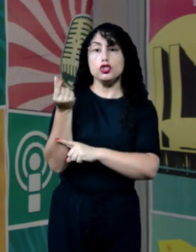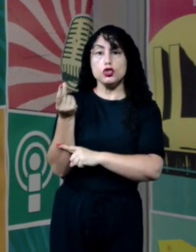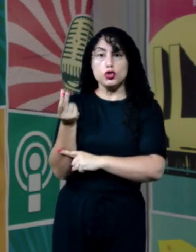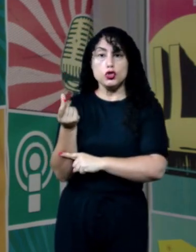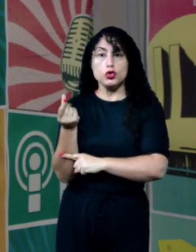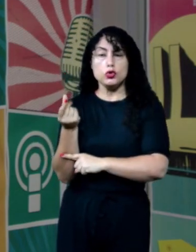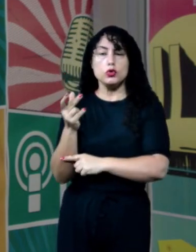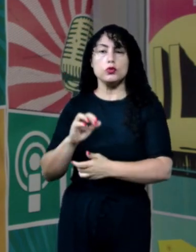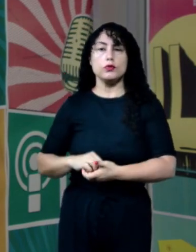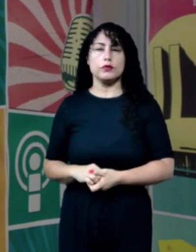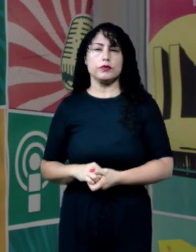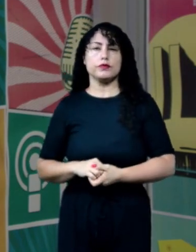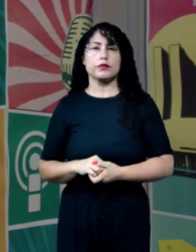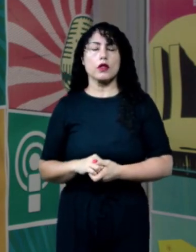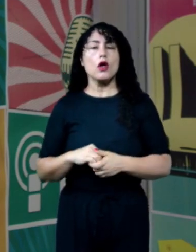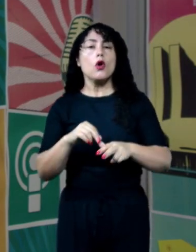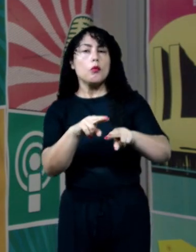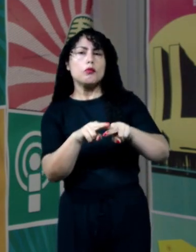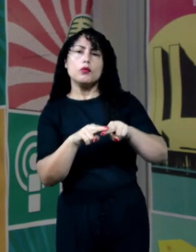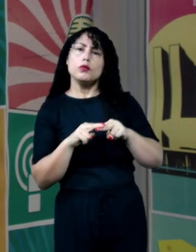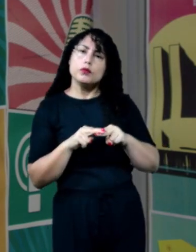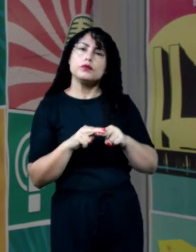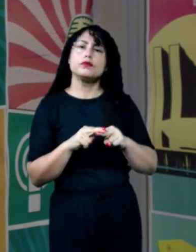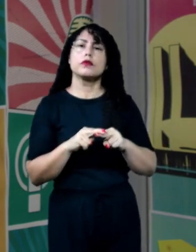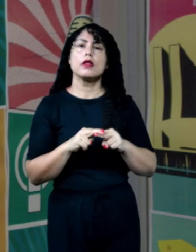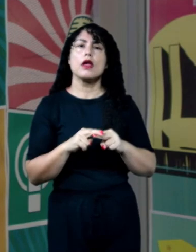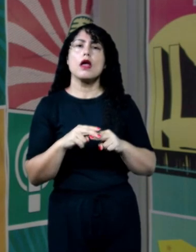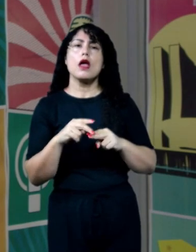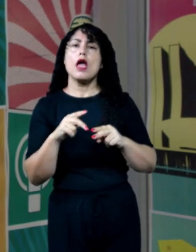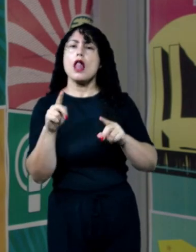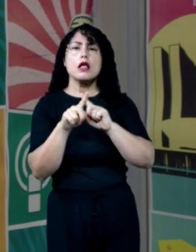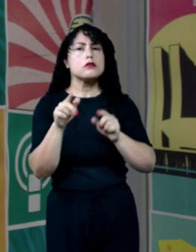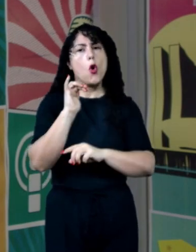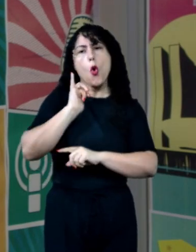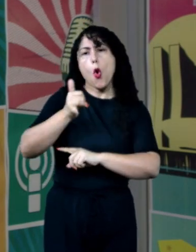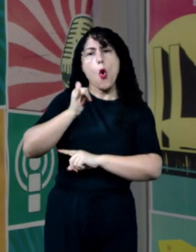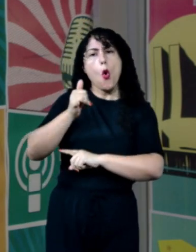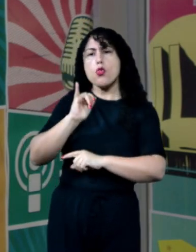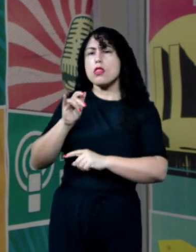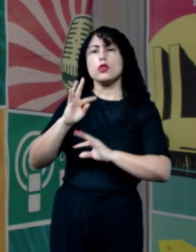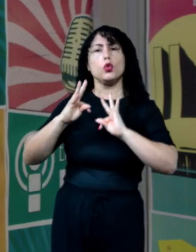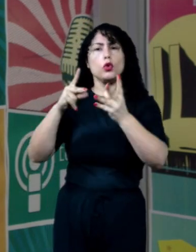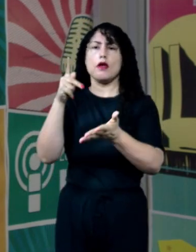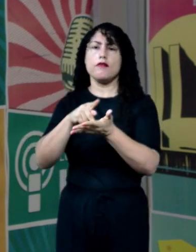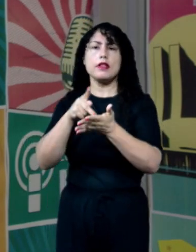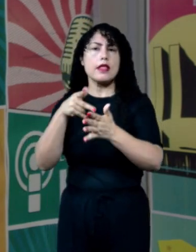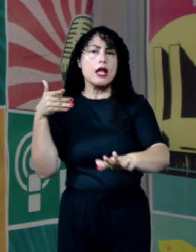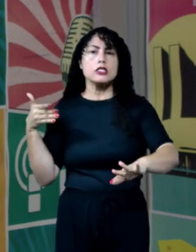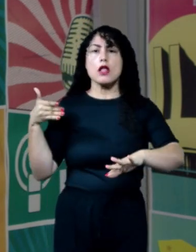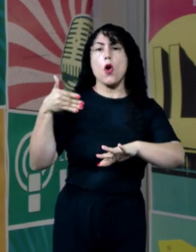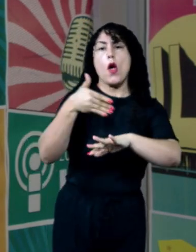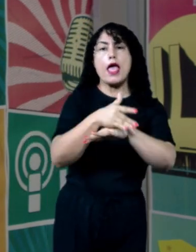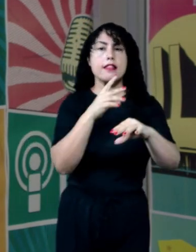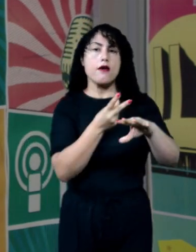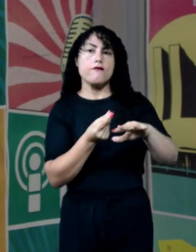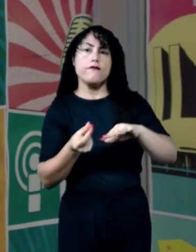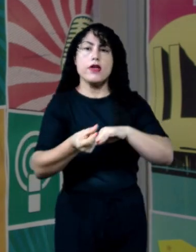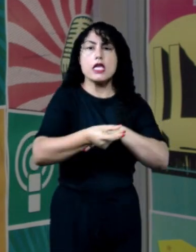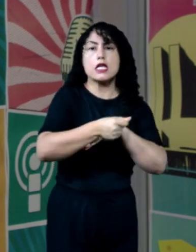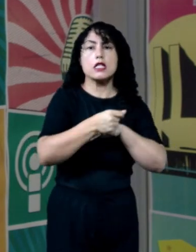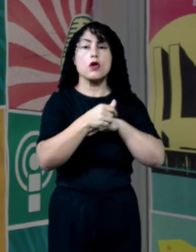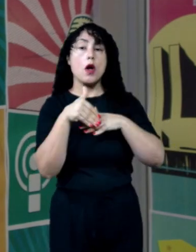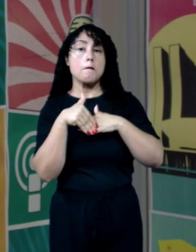que com isso, elas não vão contar toda a verdade. E eu acho que acaba entrando a fake news aí nesse